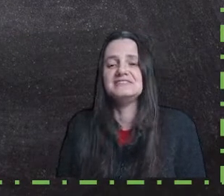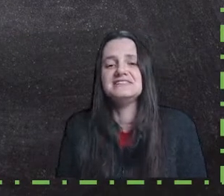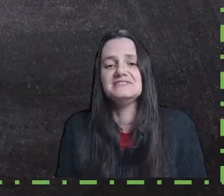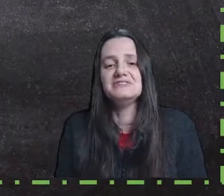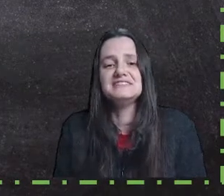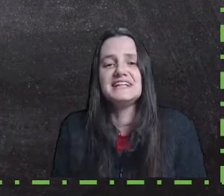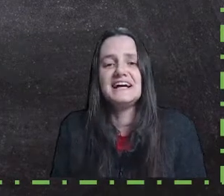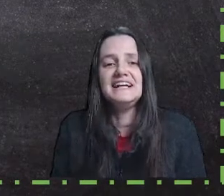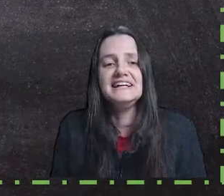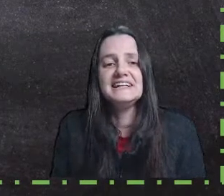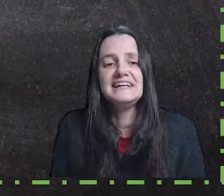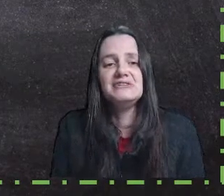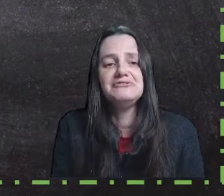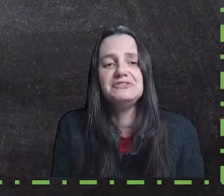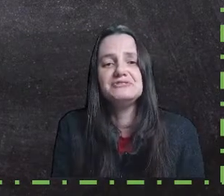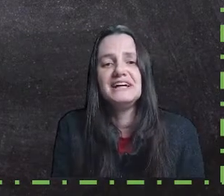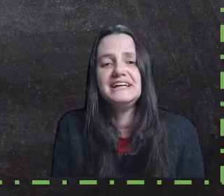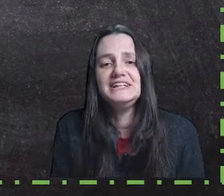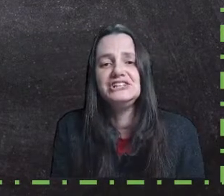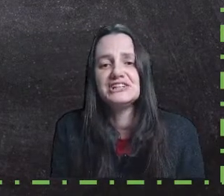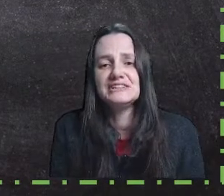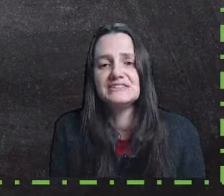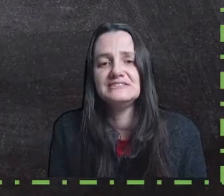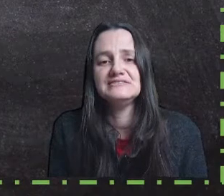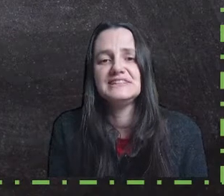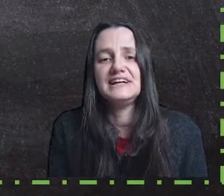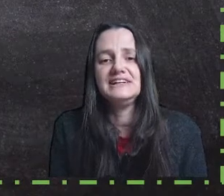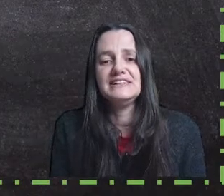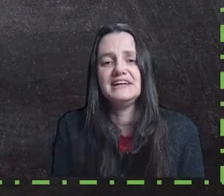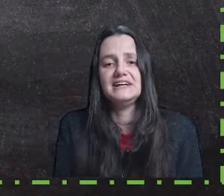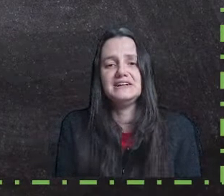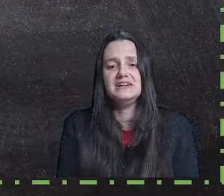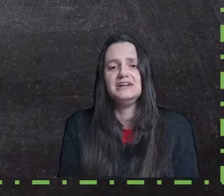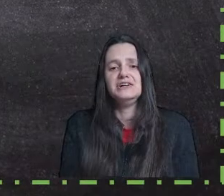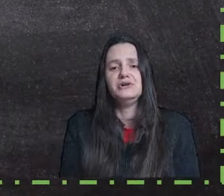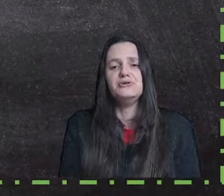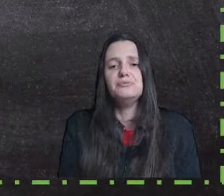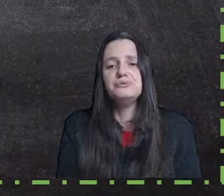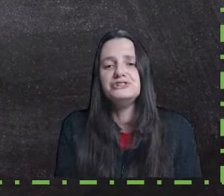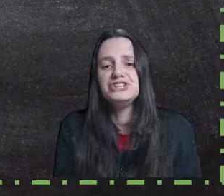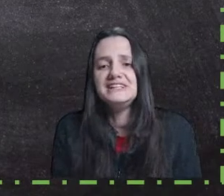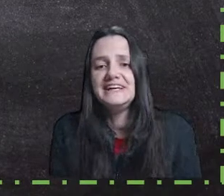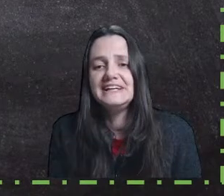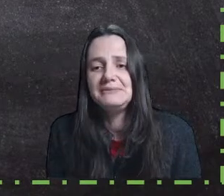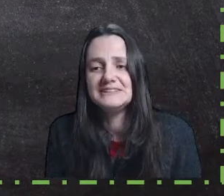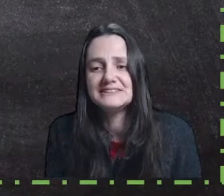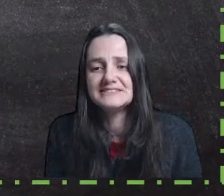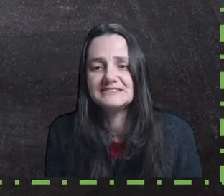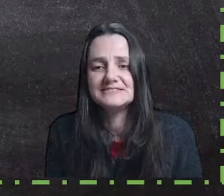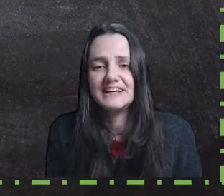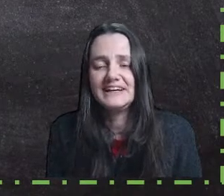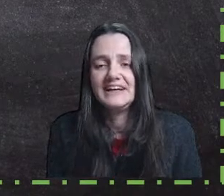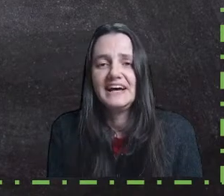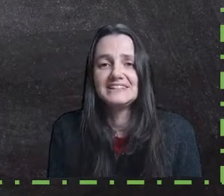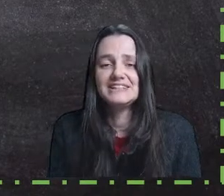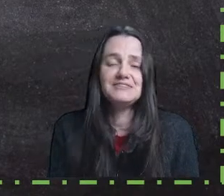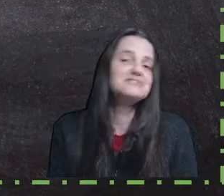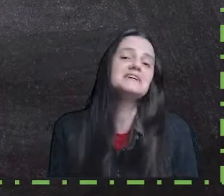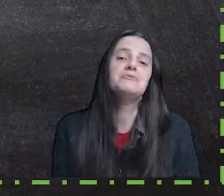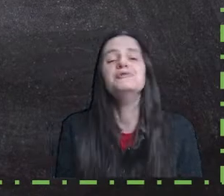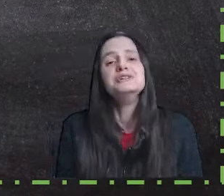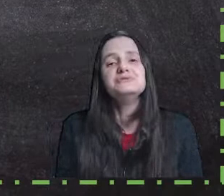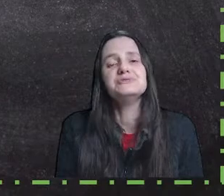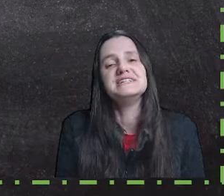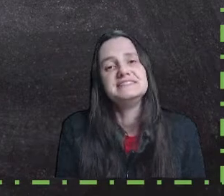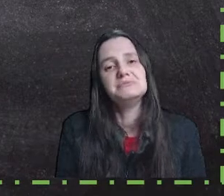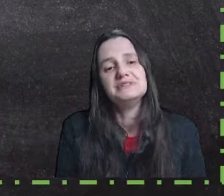caso aconteceu na Austrália, que é o figo da Índia, tá? Que é o Punta Inermis, tá? A gente